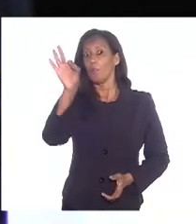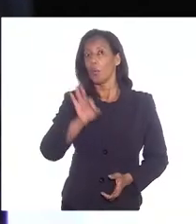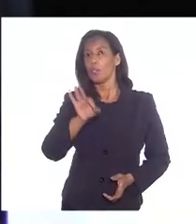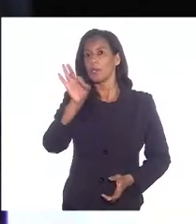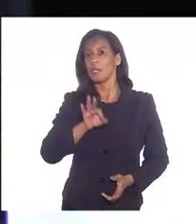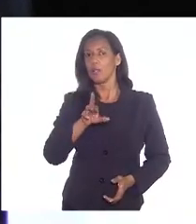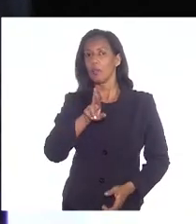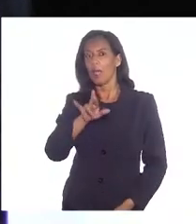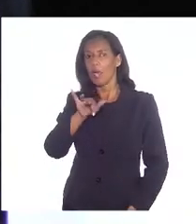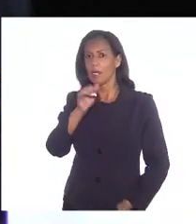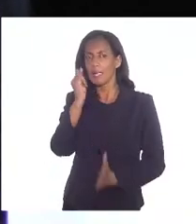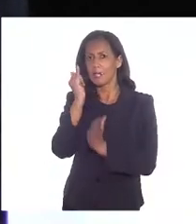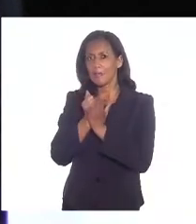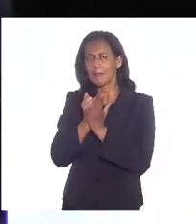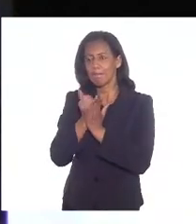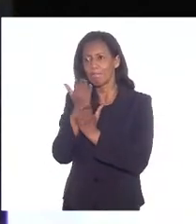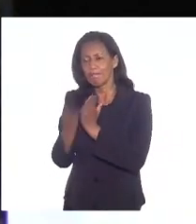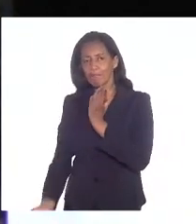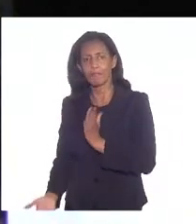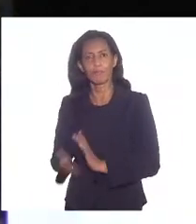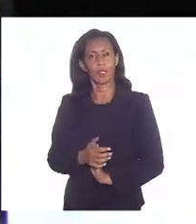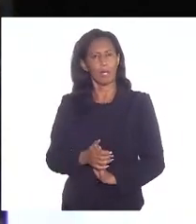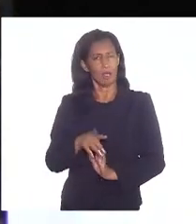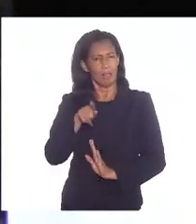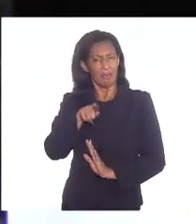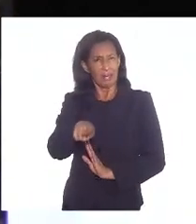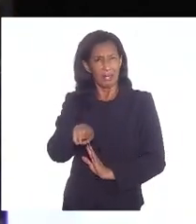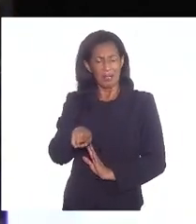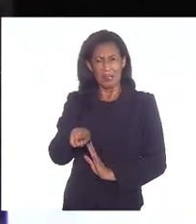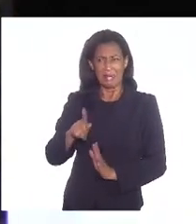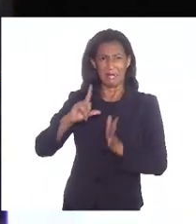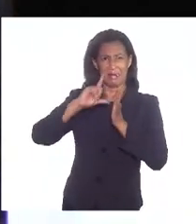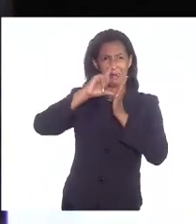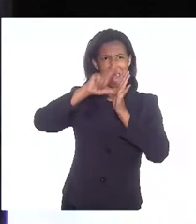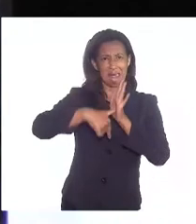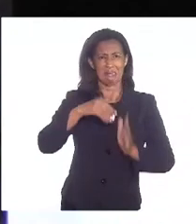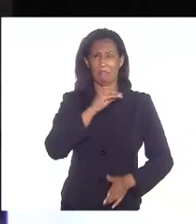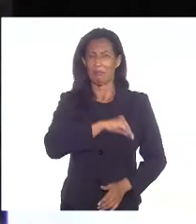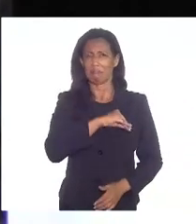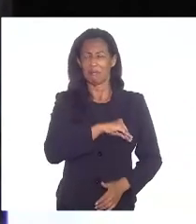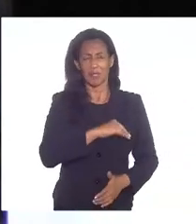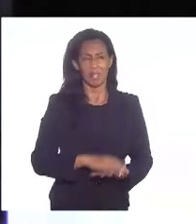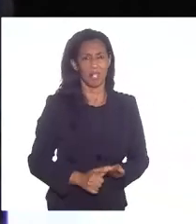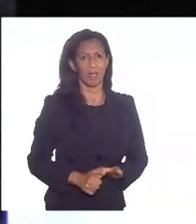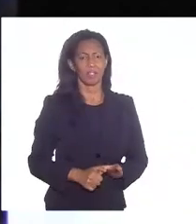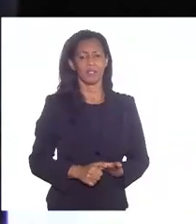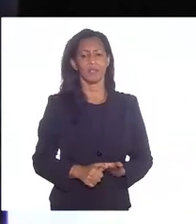Janeiro. E foi uma tempestade perfeita, salários atrasados.